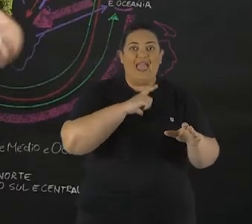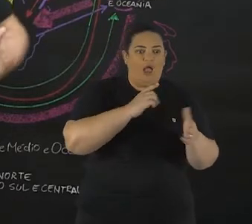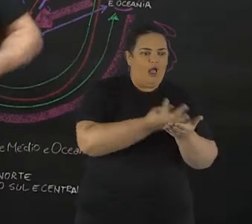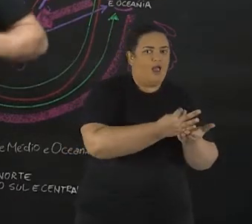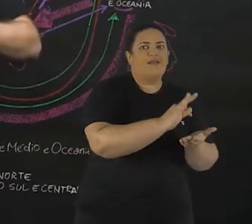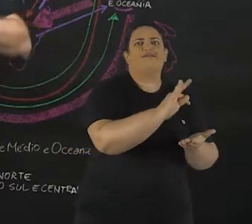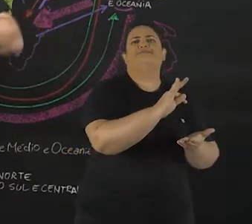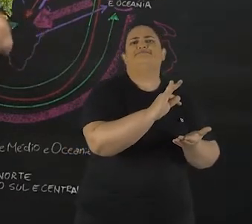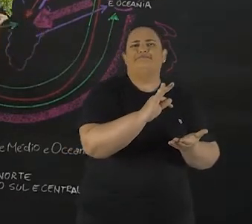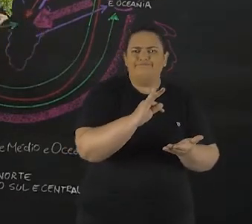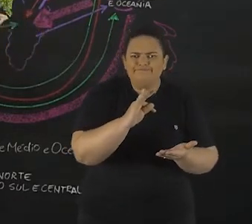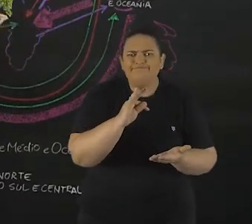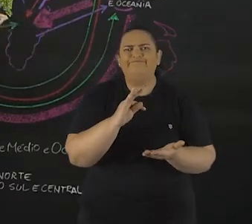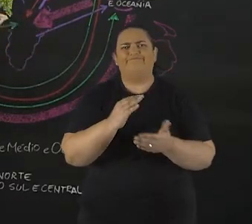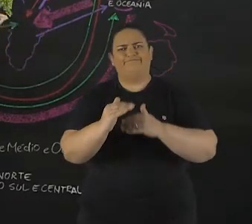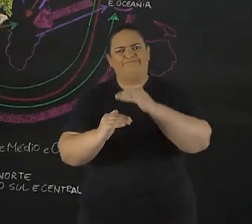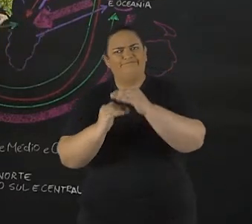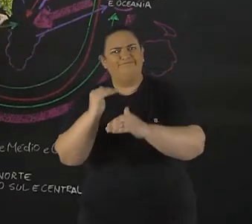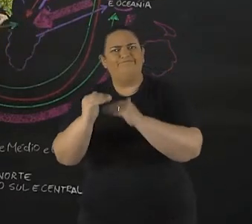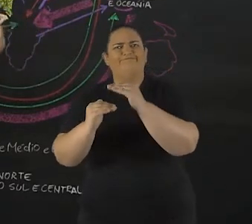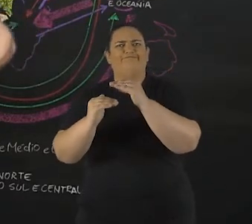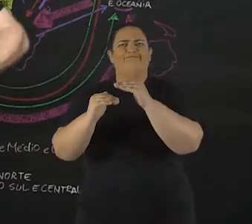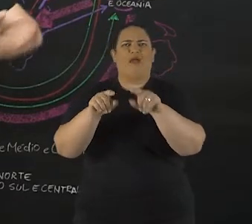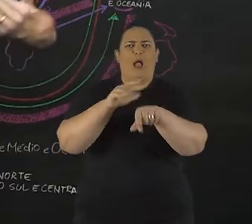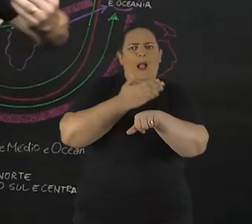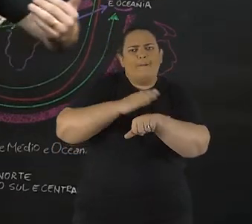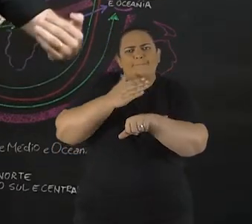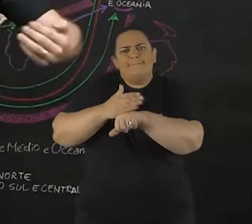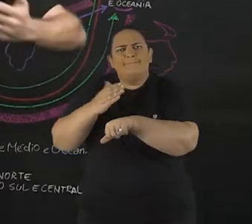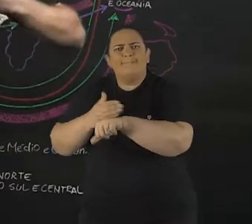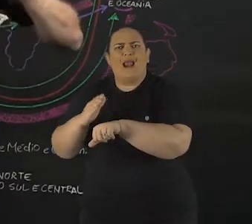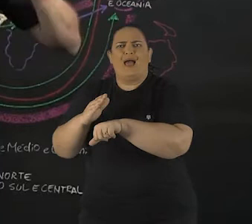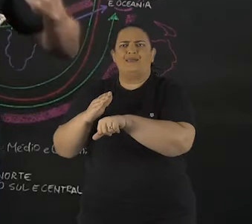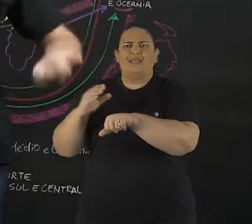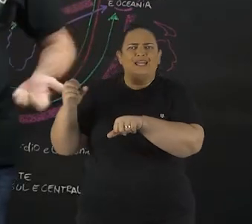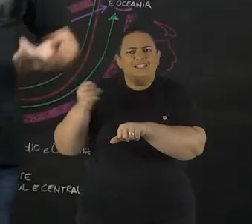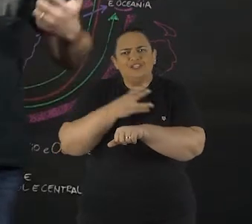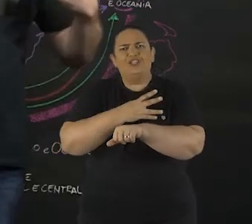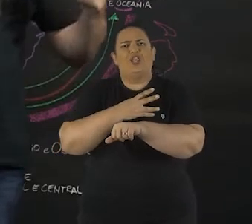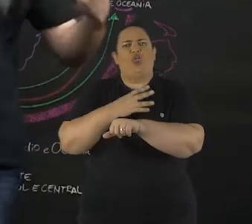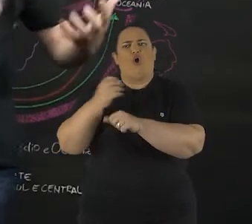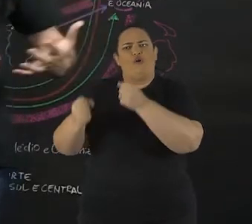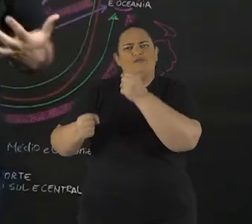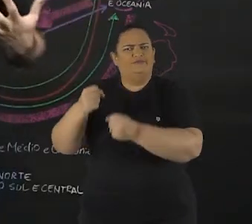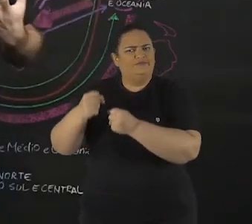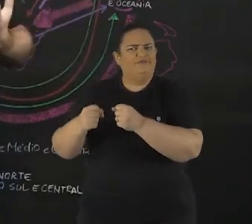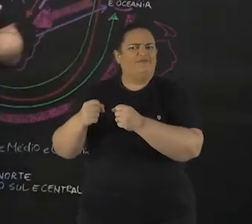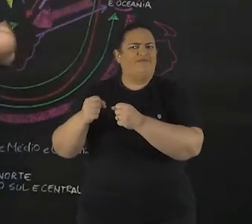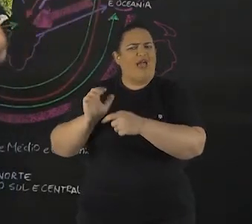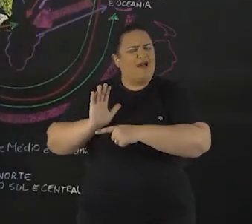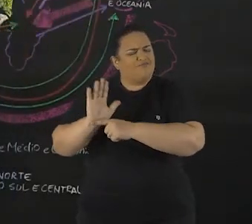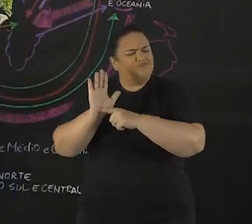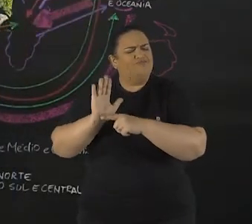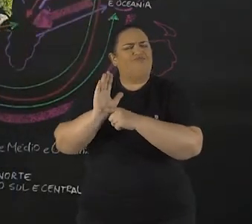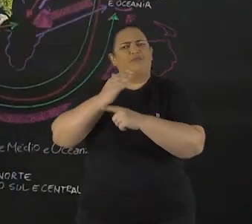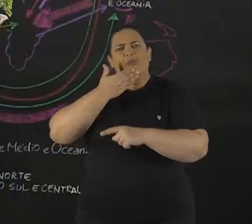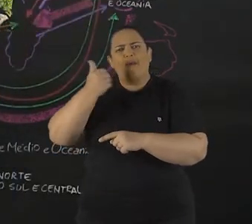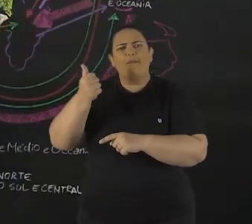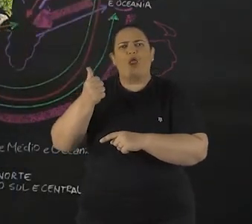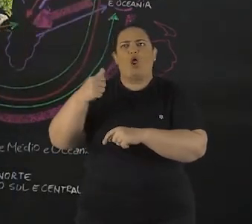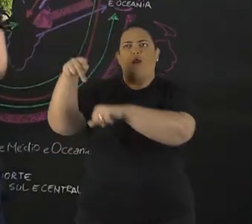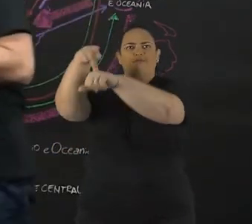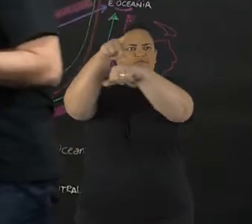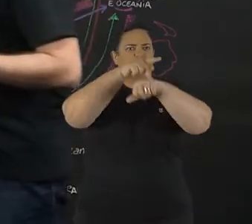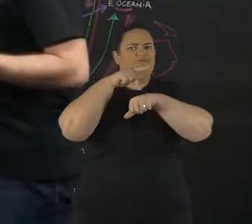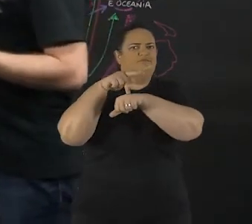da tecnologia, o desenvolvimento de novas práticas e técnicas para o transporte passa a melhorar o fluxo de mercadorias entre os